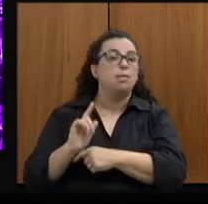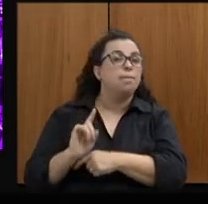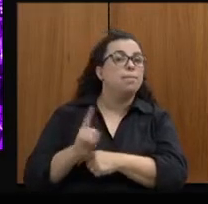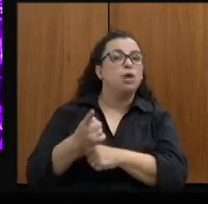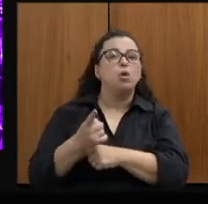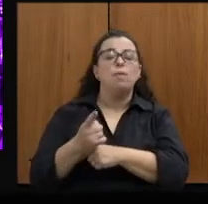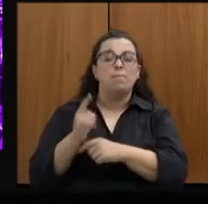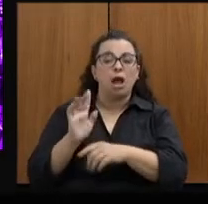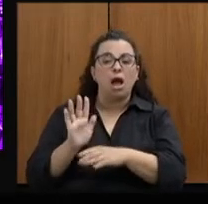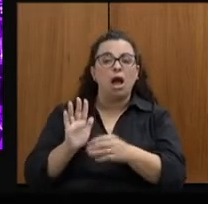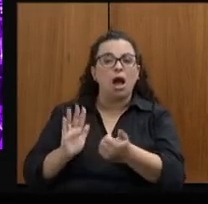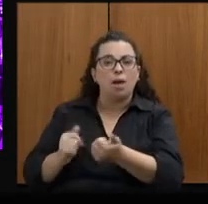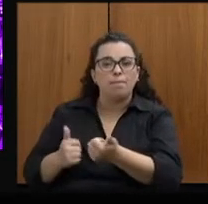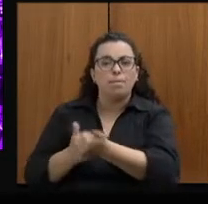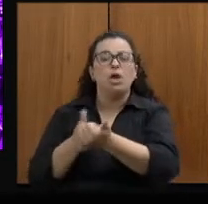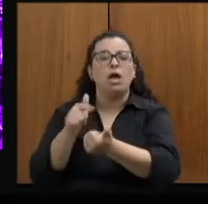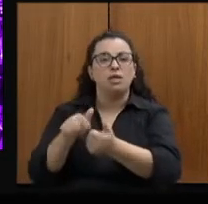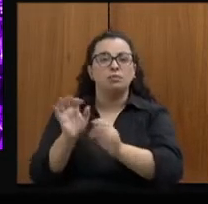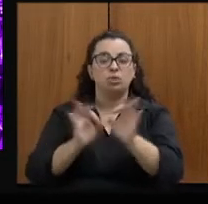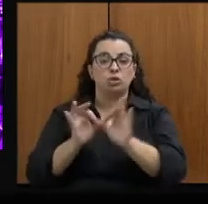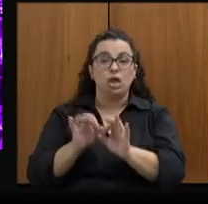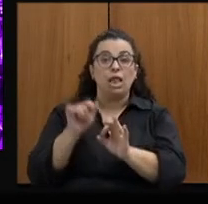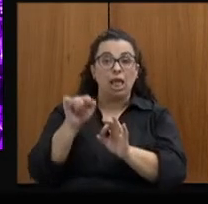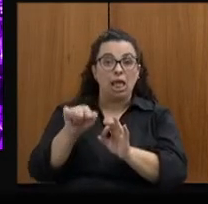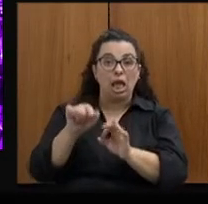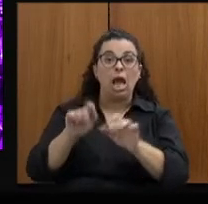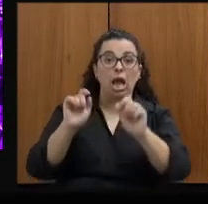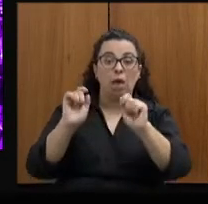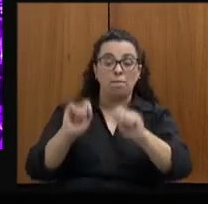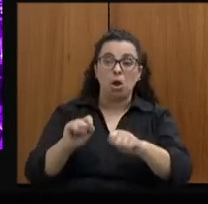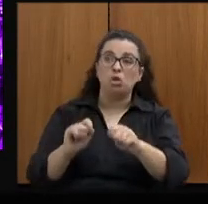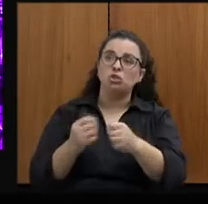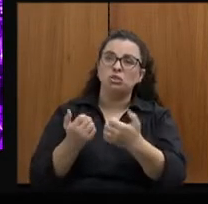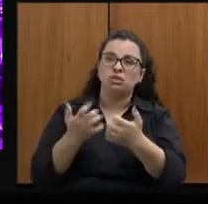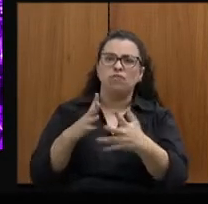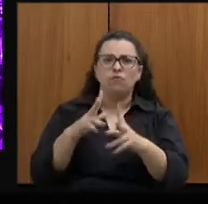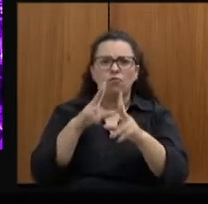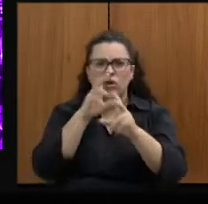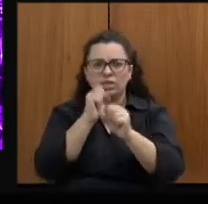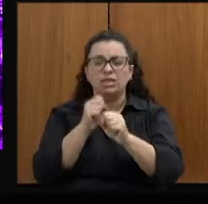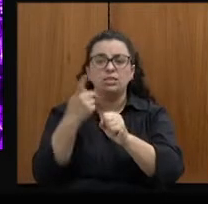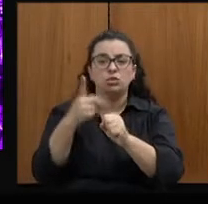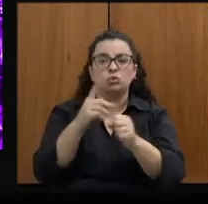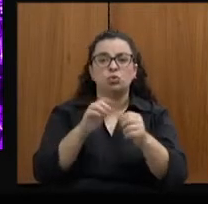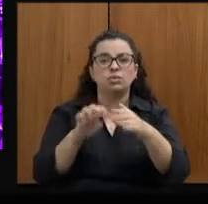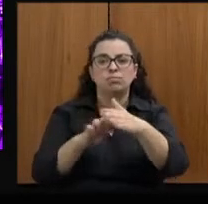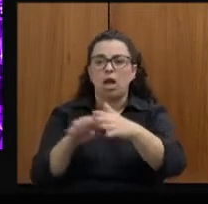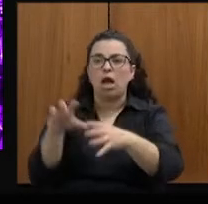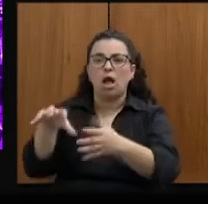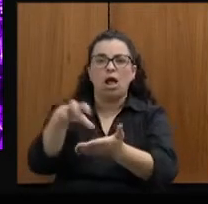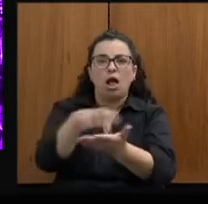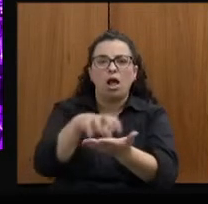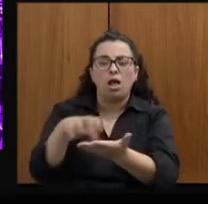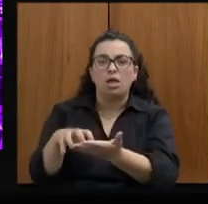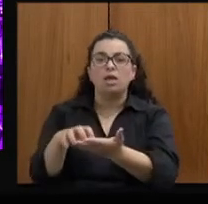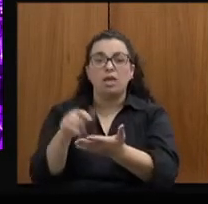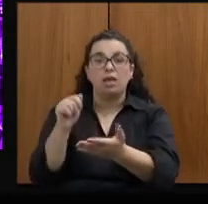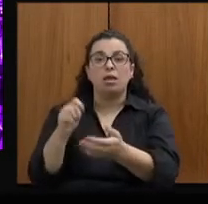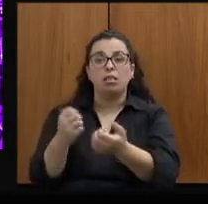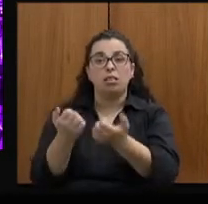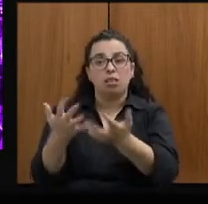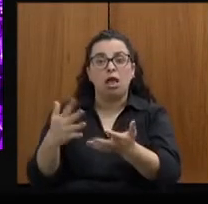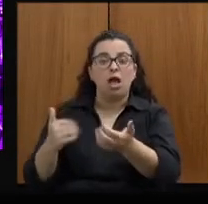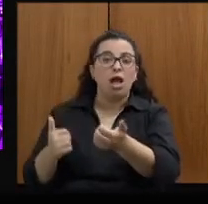pode fortalecer os seus equipamentos de assistência com ou compra de carros, ou equipamento, ou